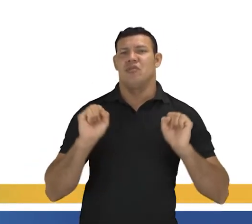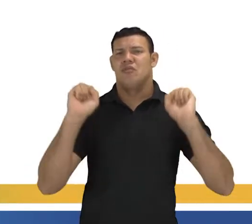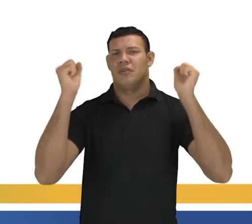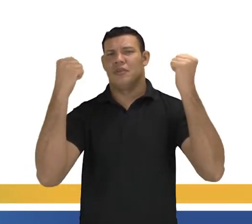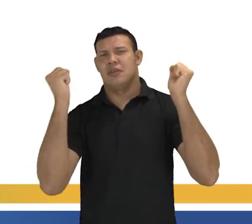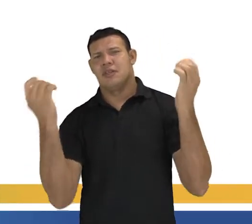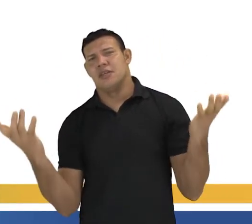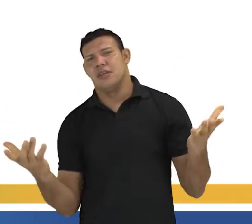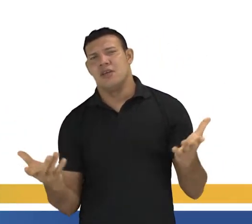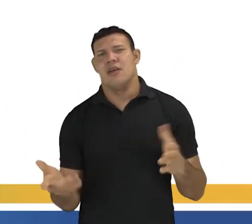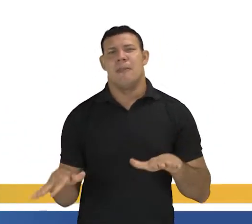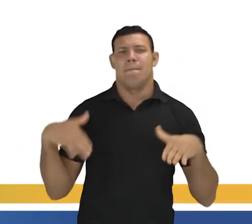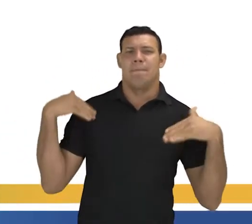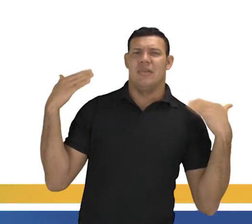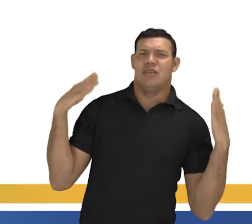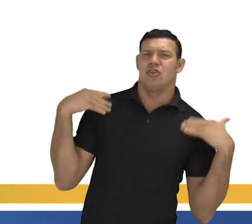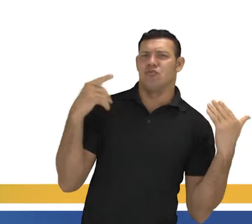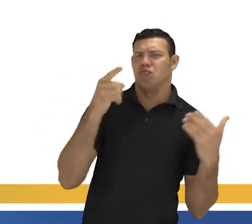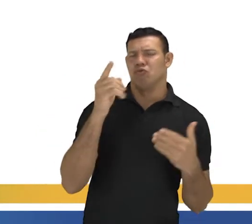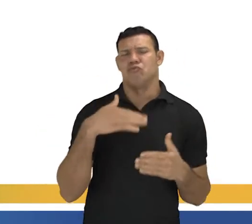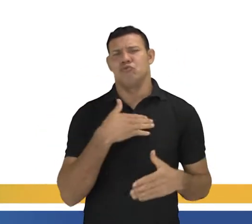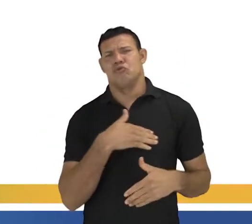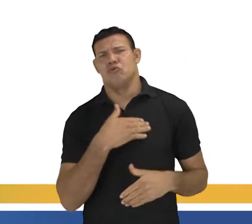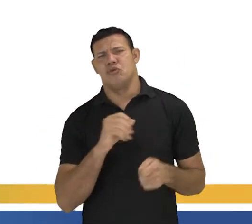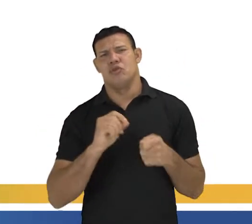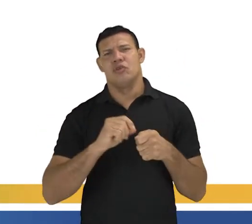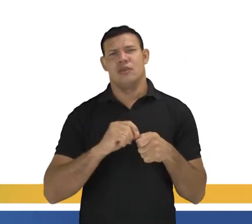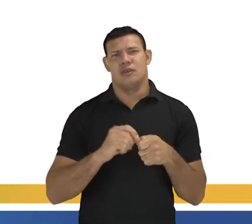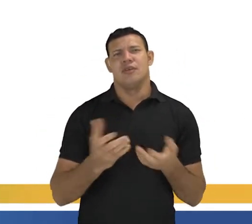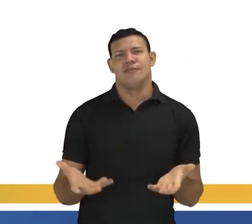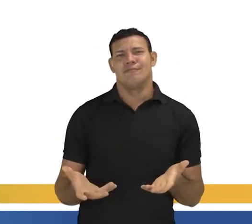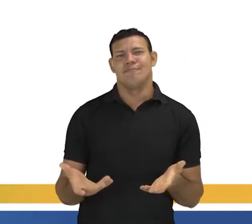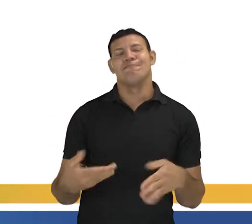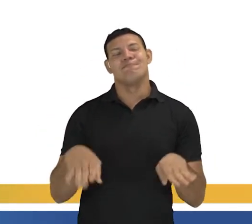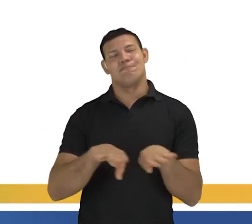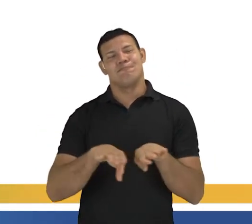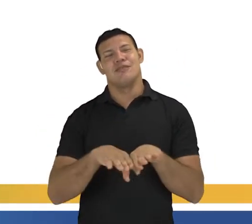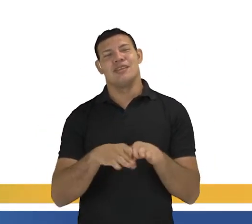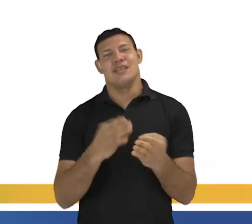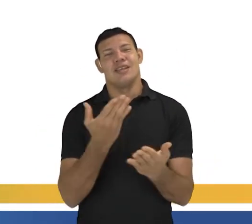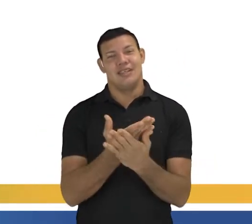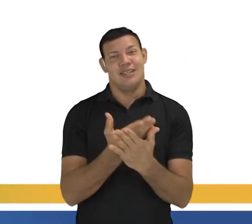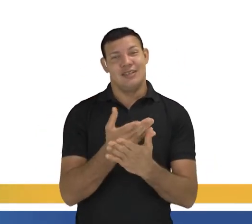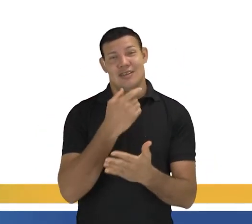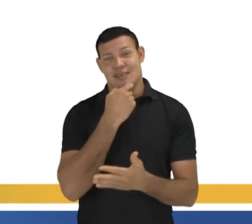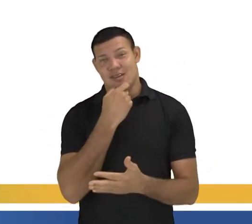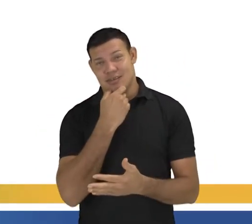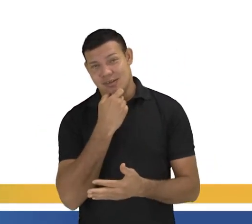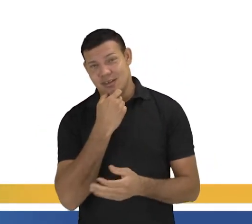nós começamos no passado e que continuamos fazendo até hoje. Como estudar inglês. Ok?